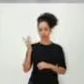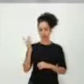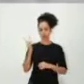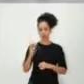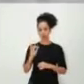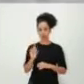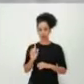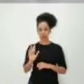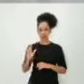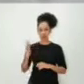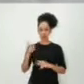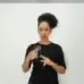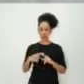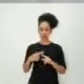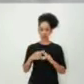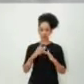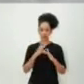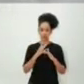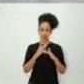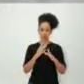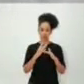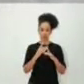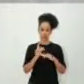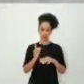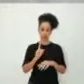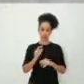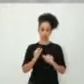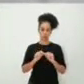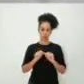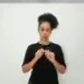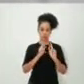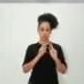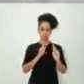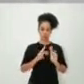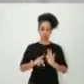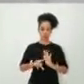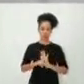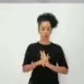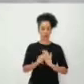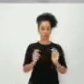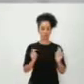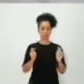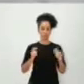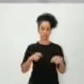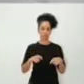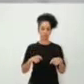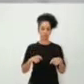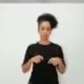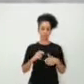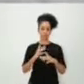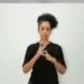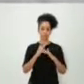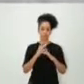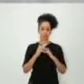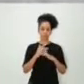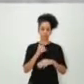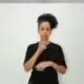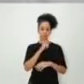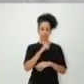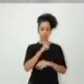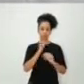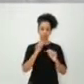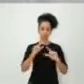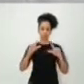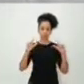acontecido porque a cidade não implanta um programa próprio tem condições uma cidade que tá ganhando esse destaque precisa se